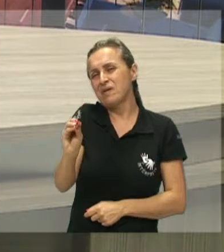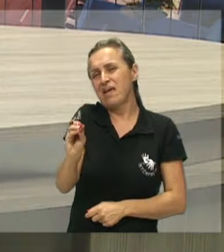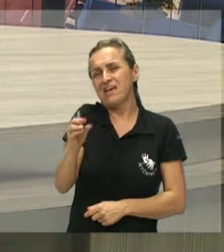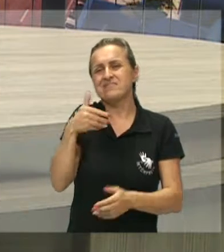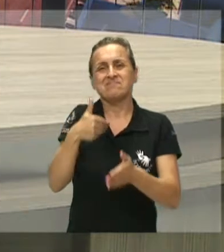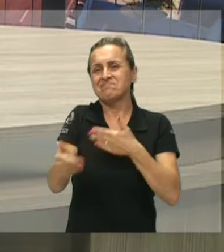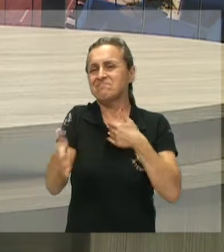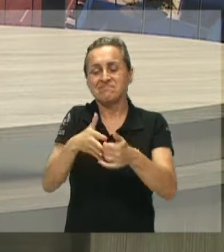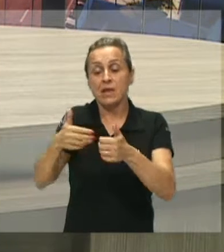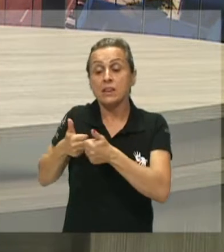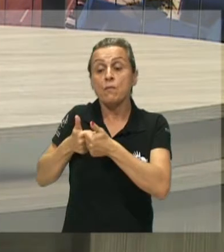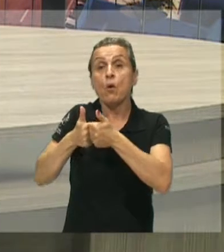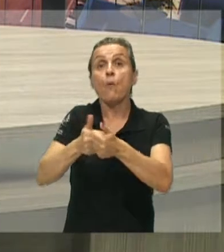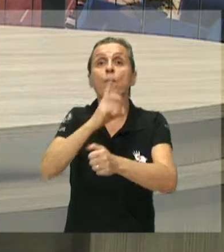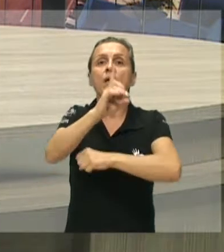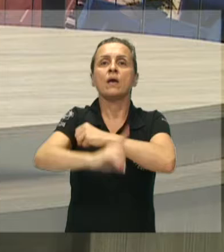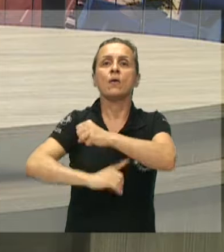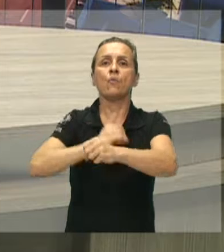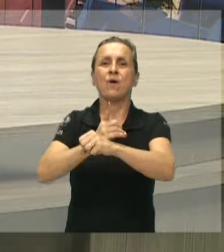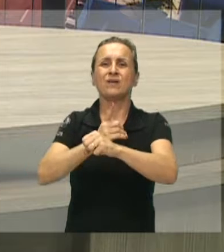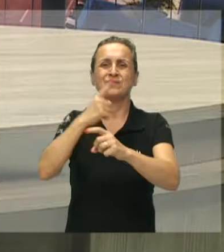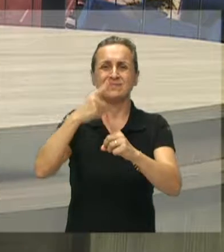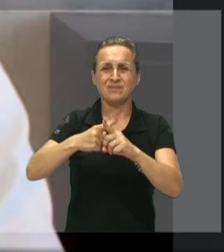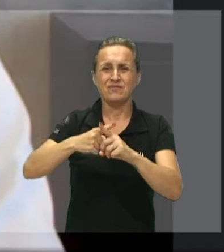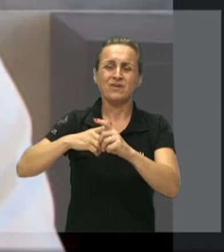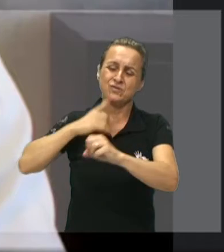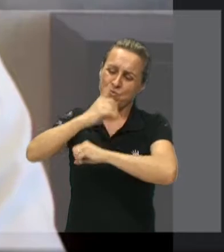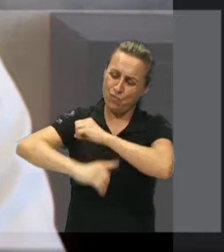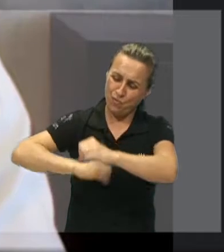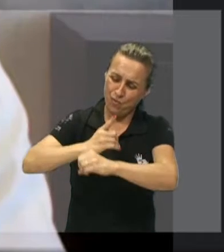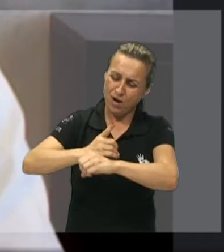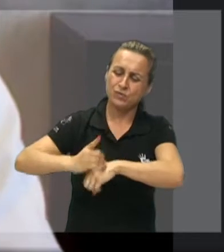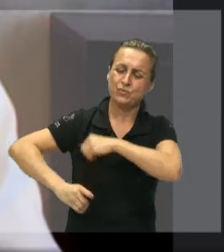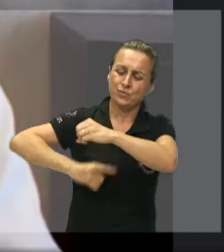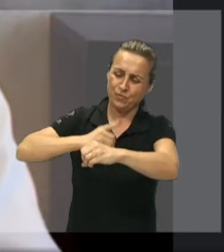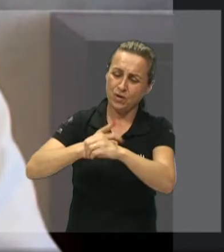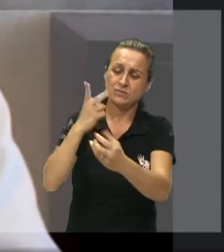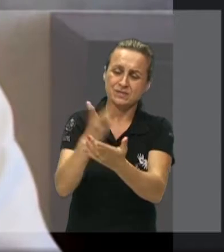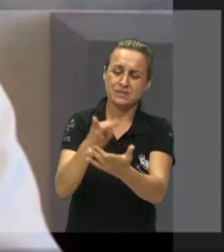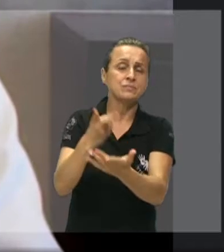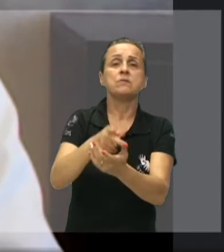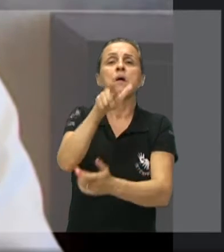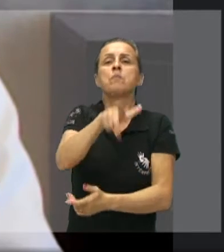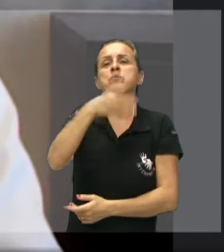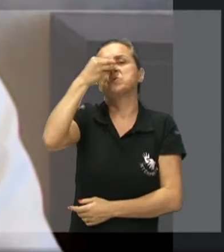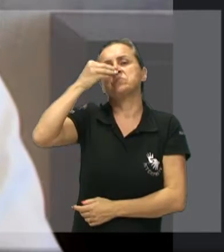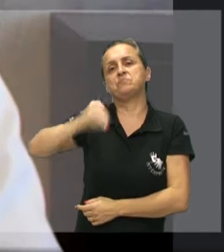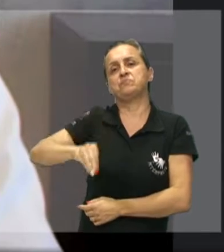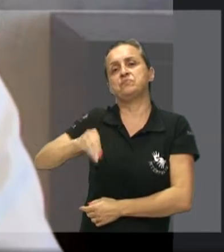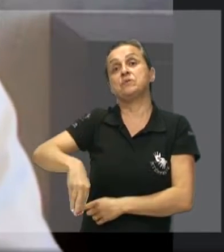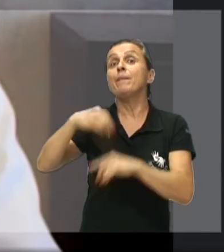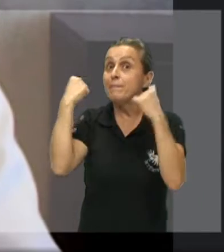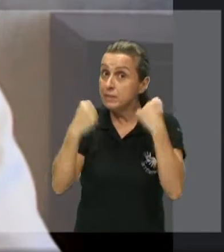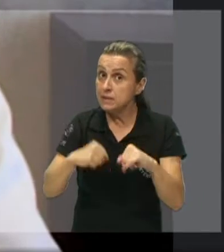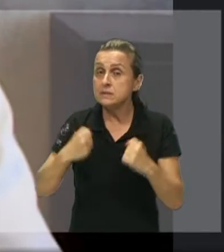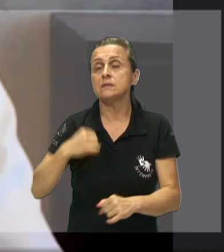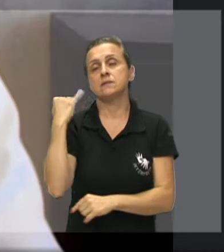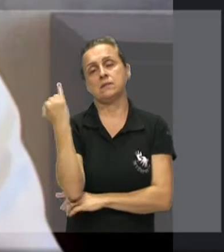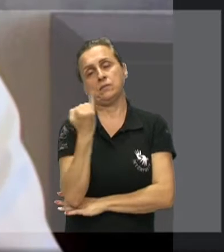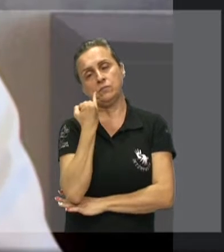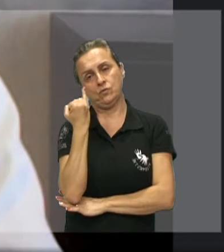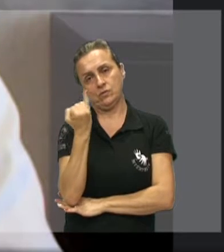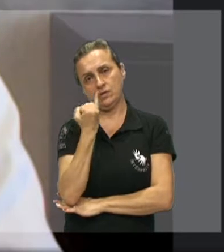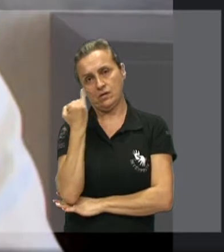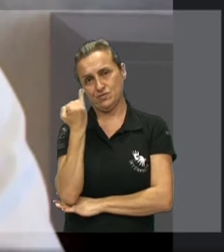anual. O segmento deve ser anual, tá? Isso é obrigatório. O exame físico, que é o exame de toque, e